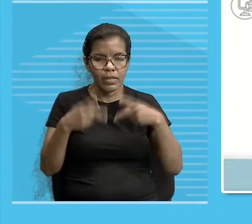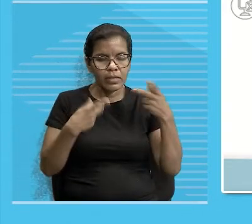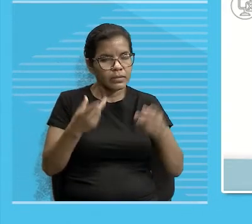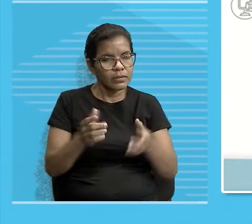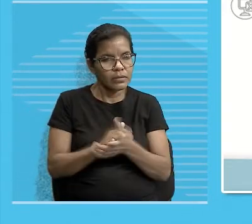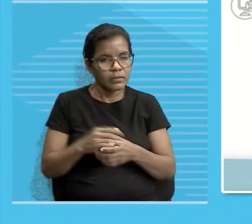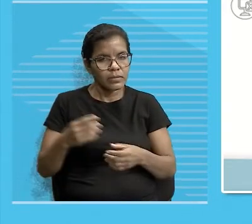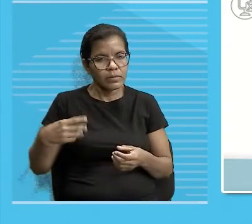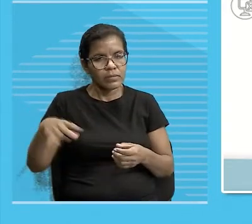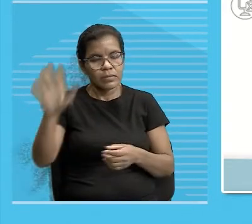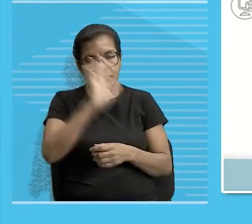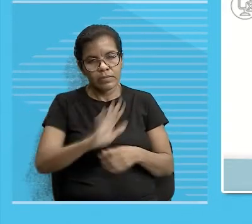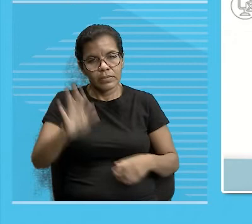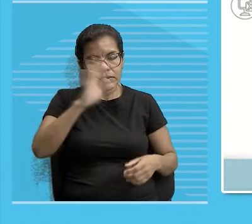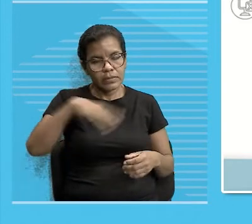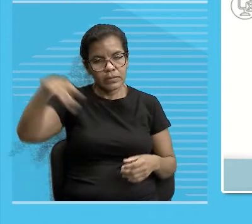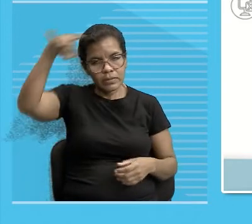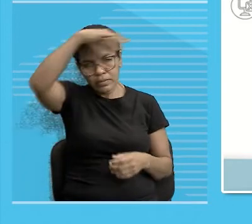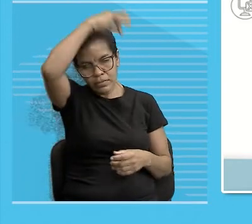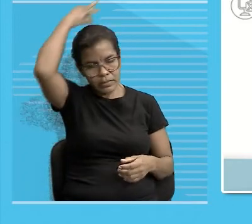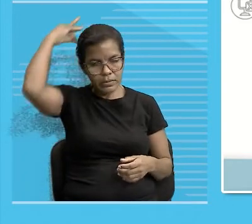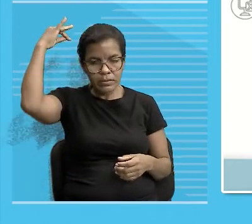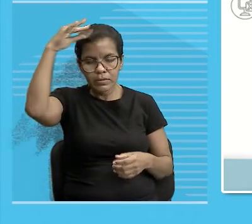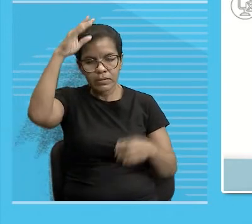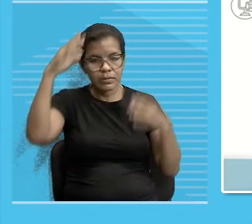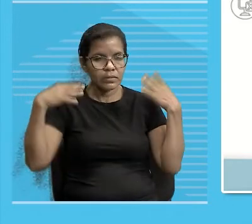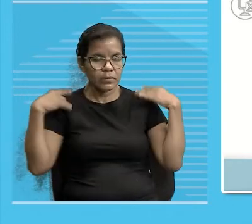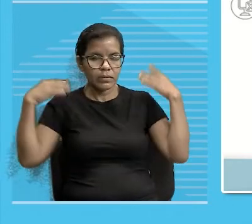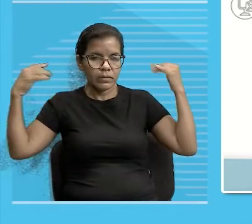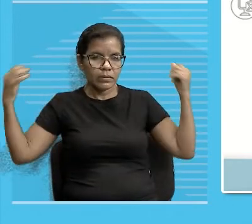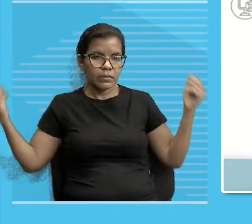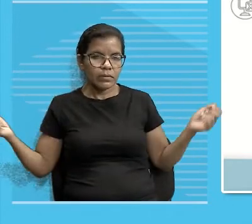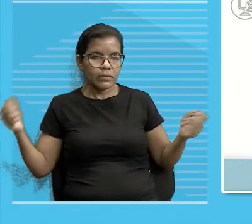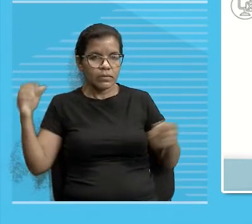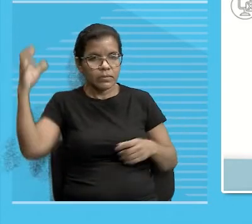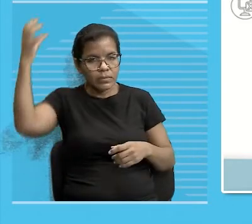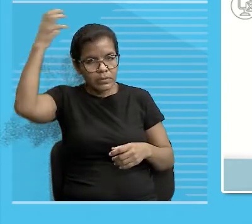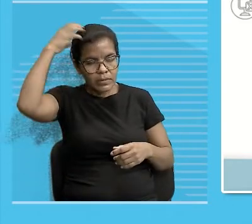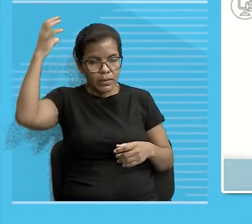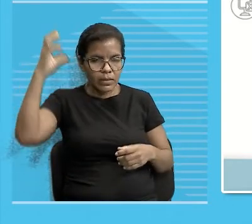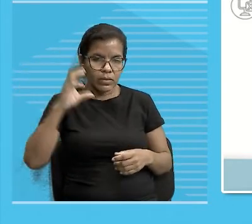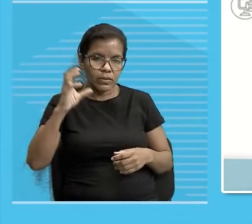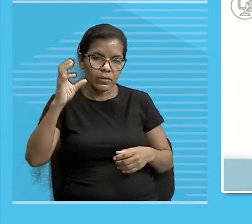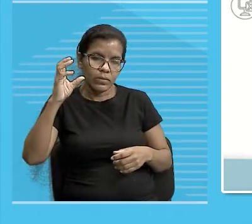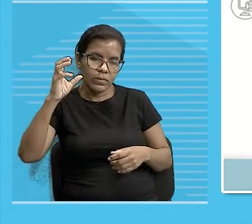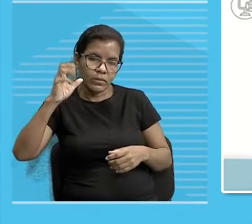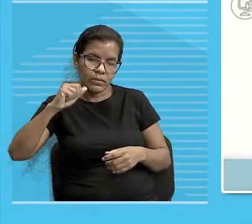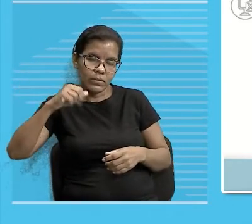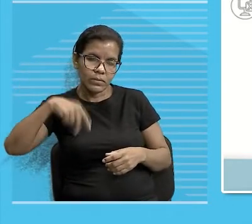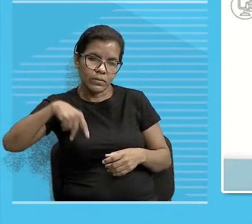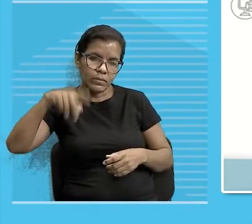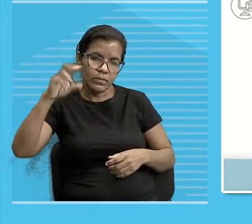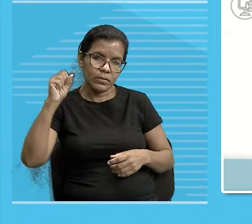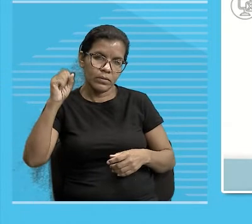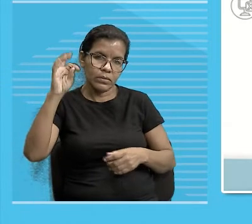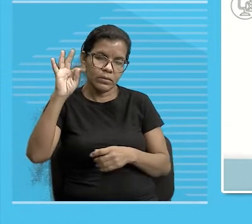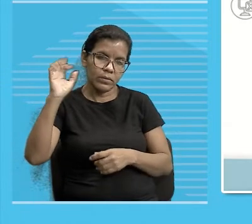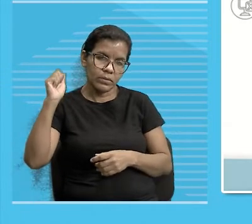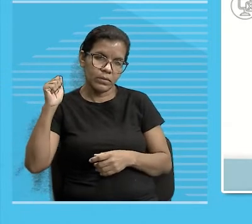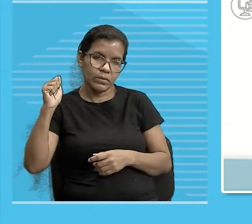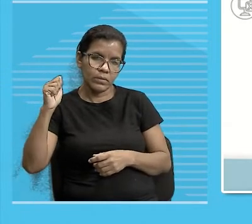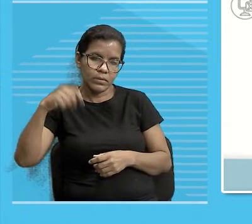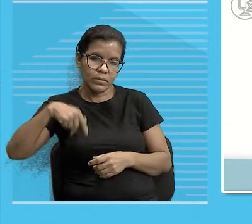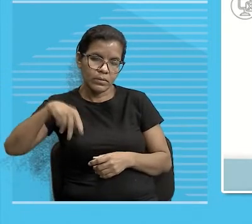de santos e anjos. O imperador Constantino proíbe essas imagens, né? A